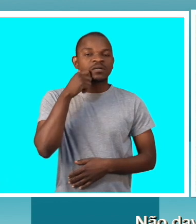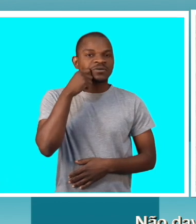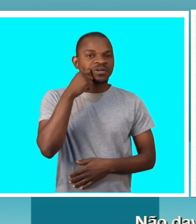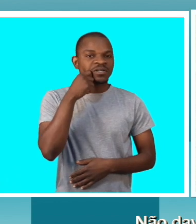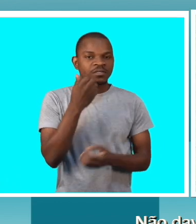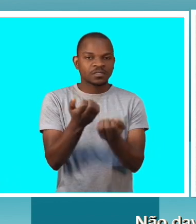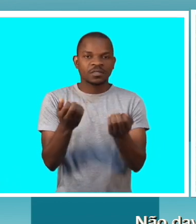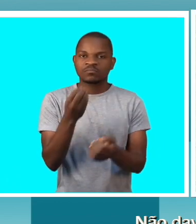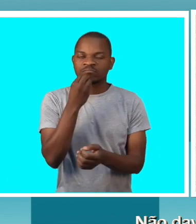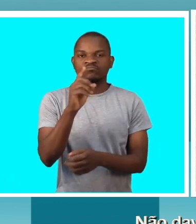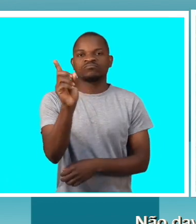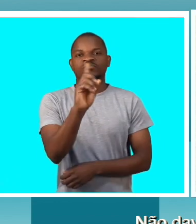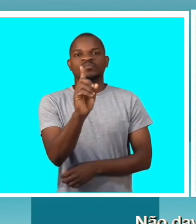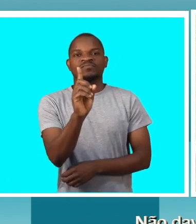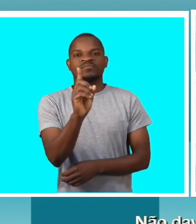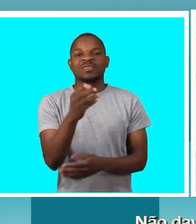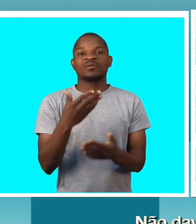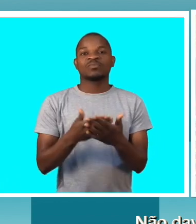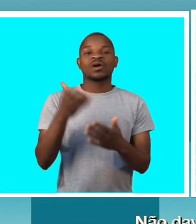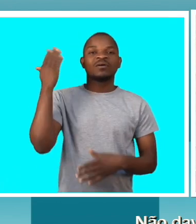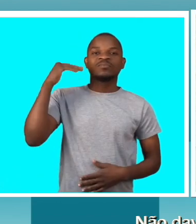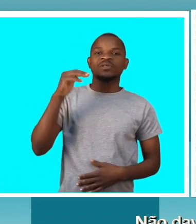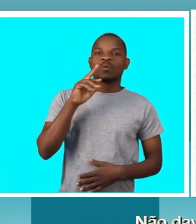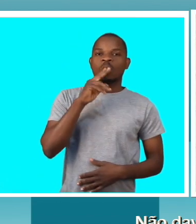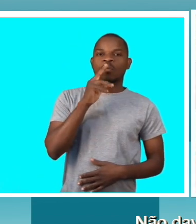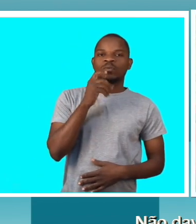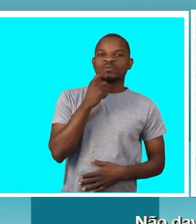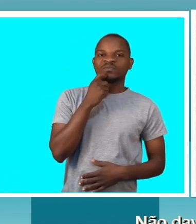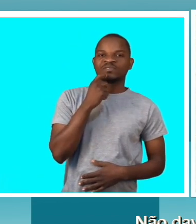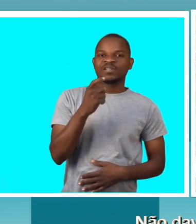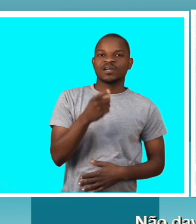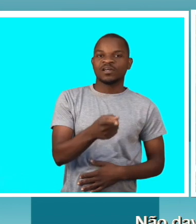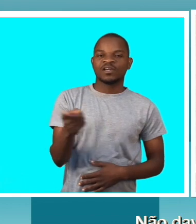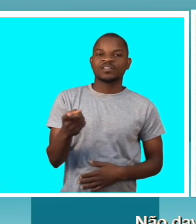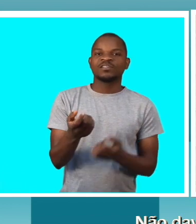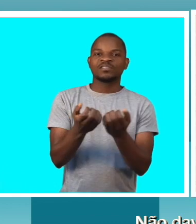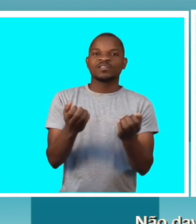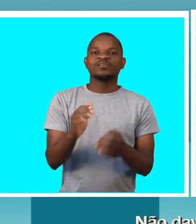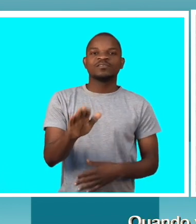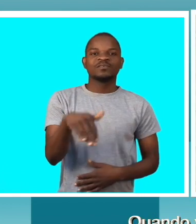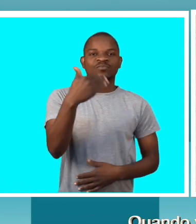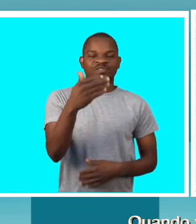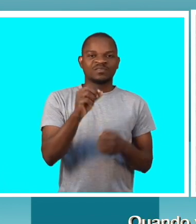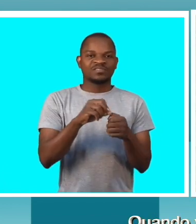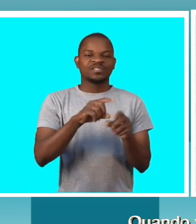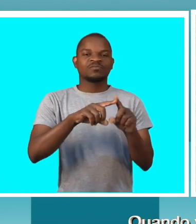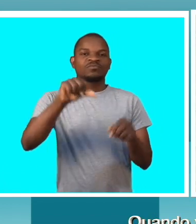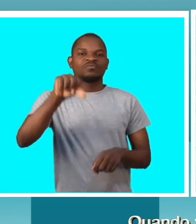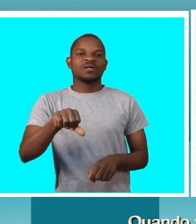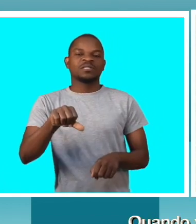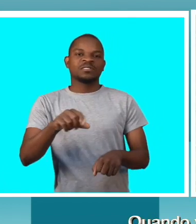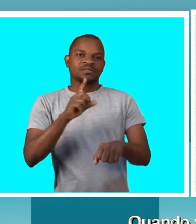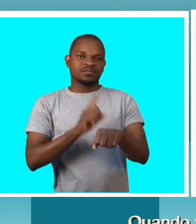carne ainda a criança, porque diziam que as crianças vão lhes envergonhar e